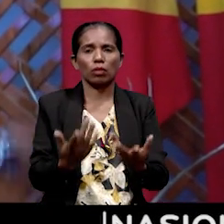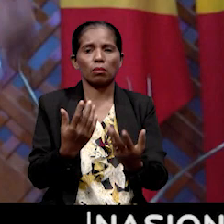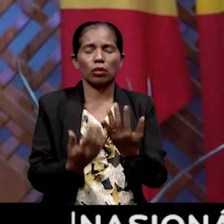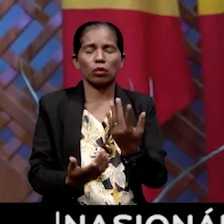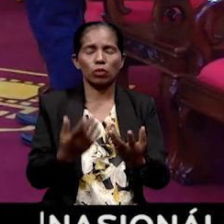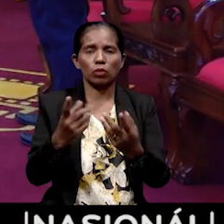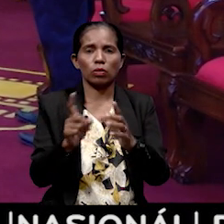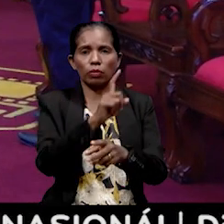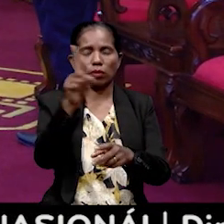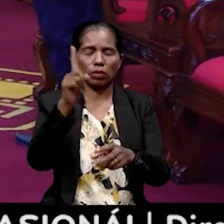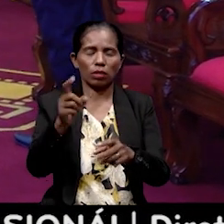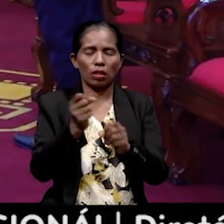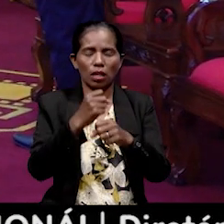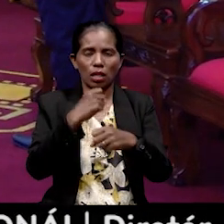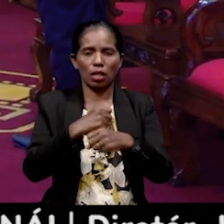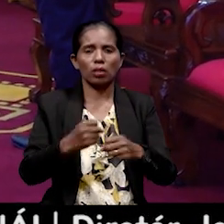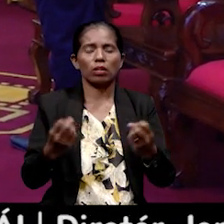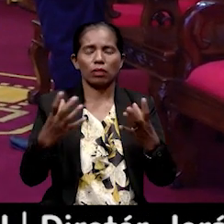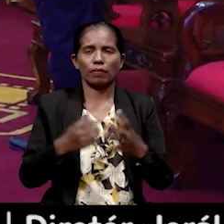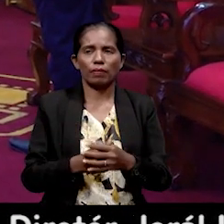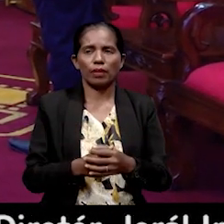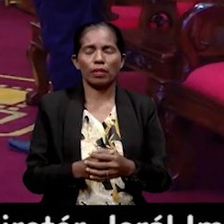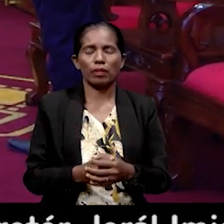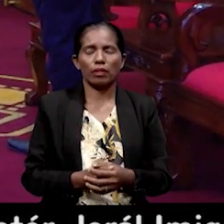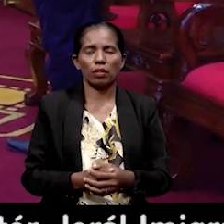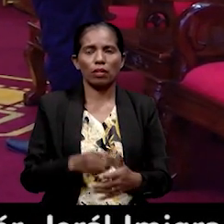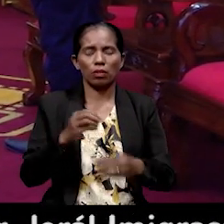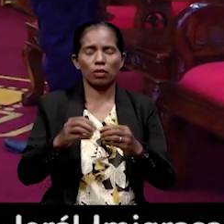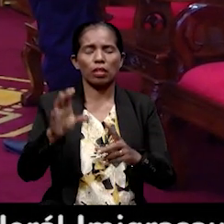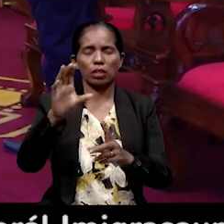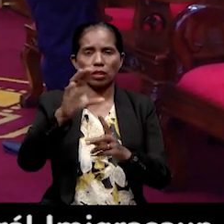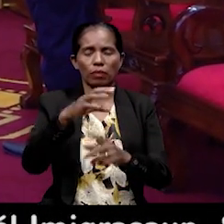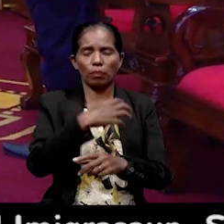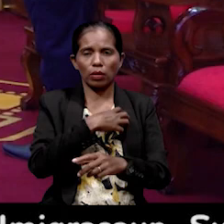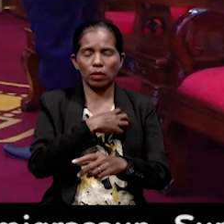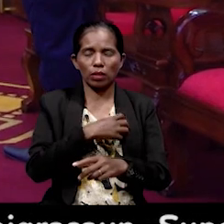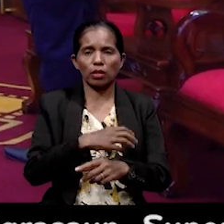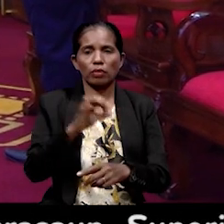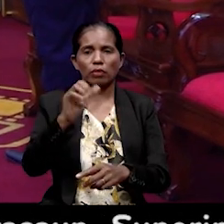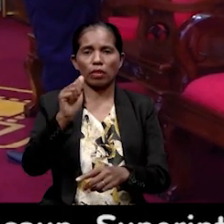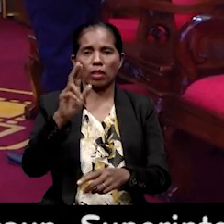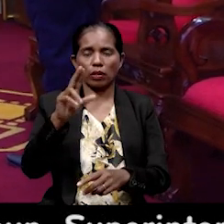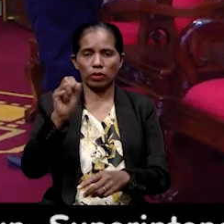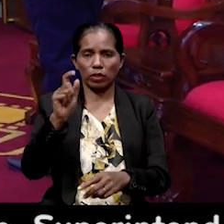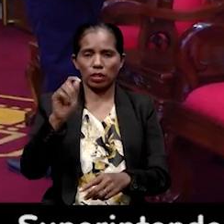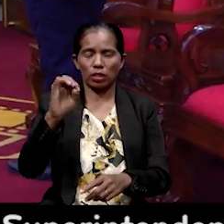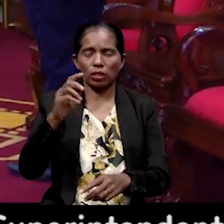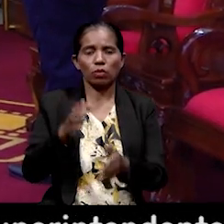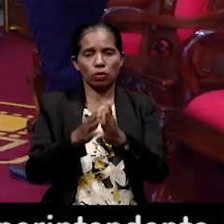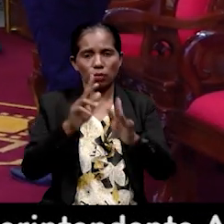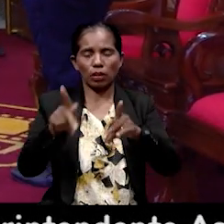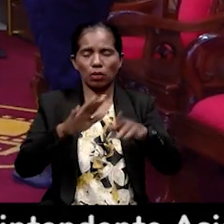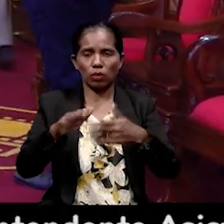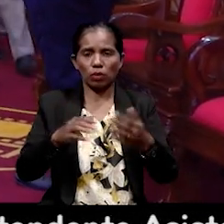rodi perturba, ema nia descansa calan. Relacion ho questão, né, Comandante-Geral Penitele Faustino da Costa, Husu Comunidade, atu hato